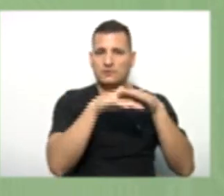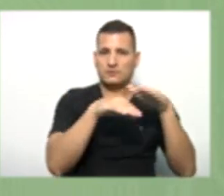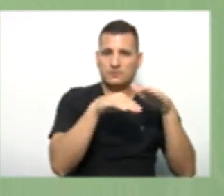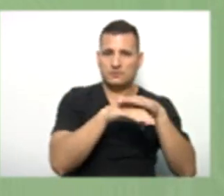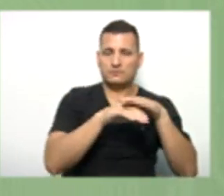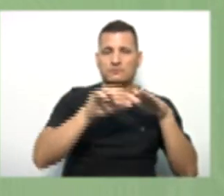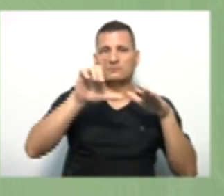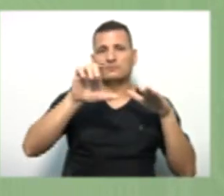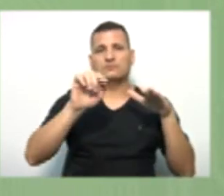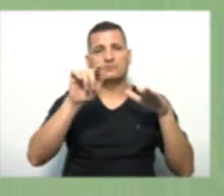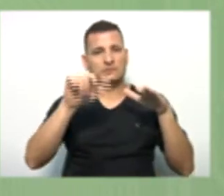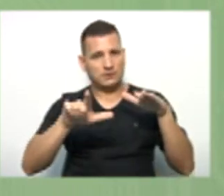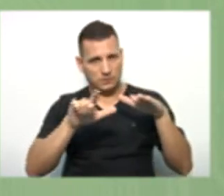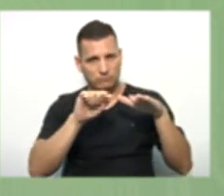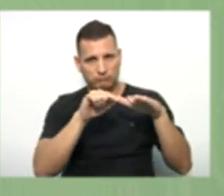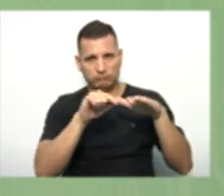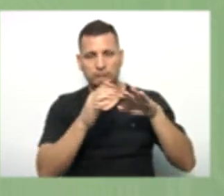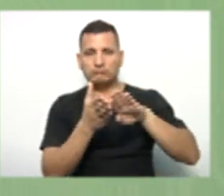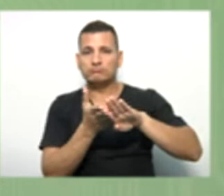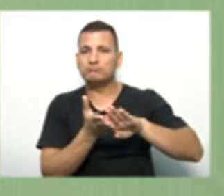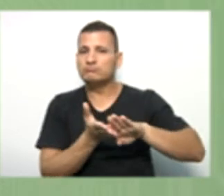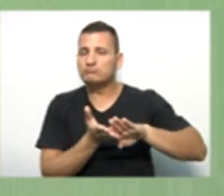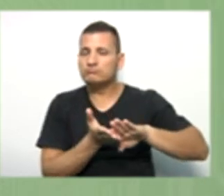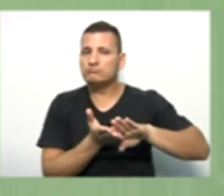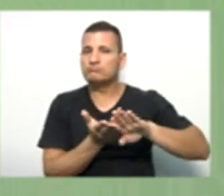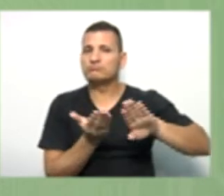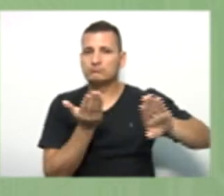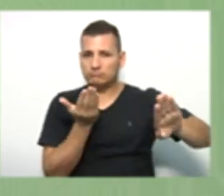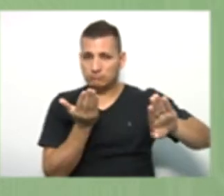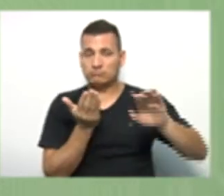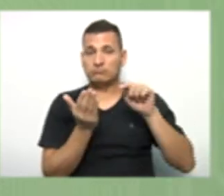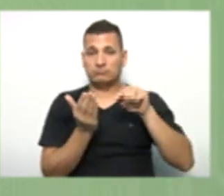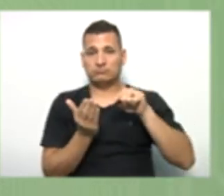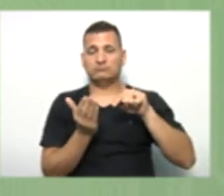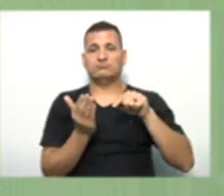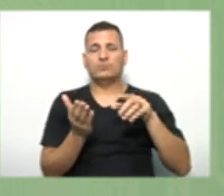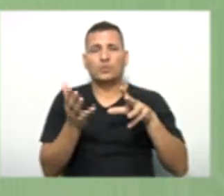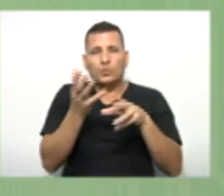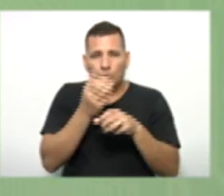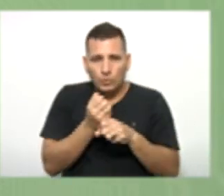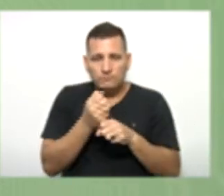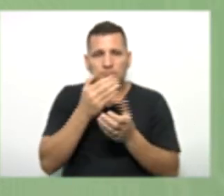social e reserva legal. Nesse nosso exemplo aqui, sobrou R$